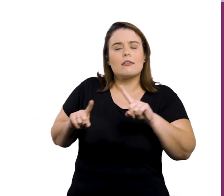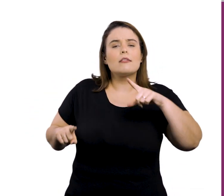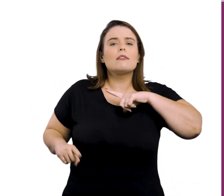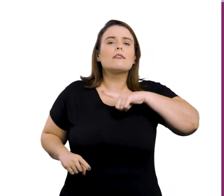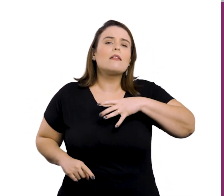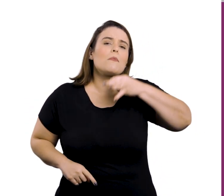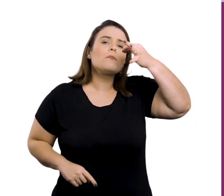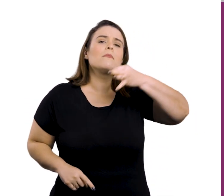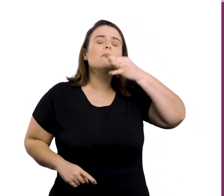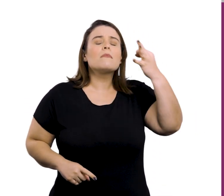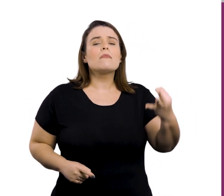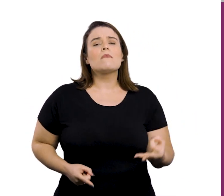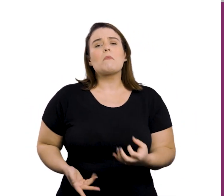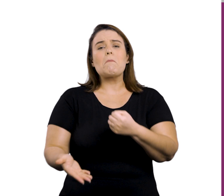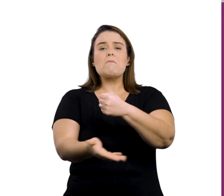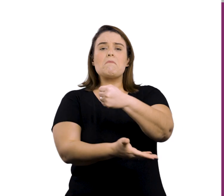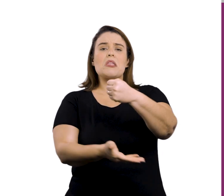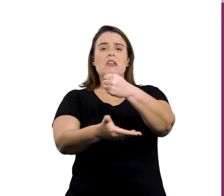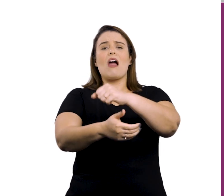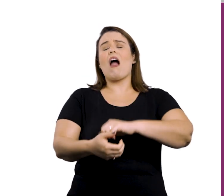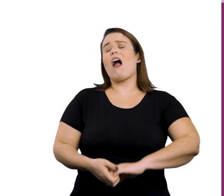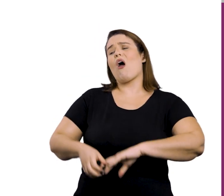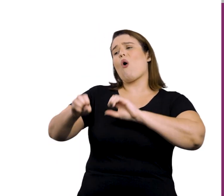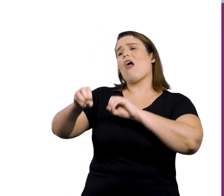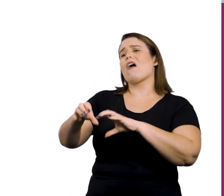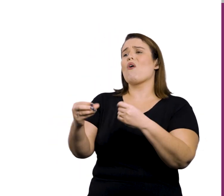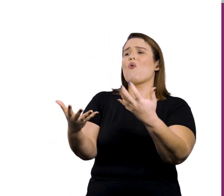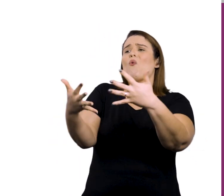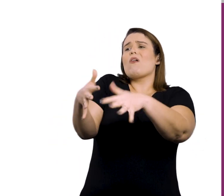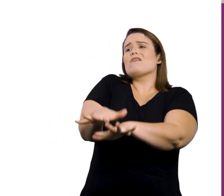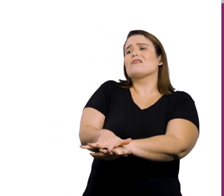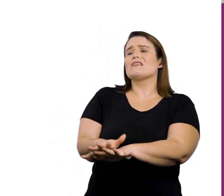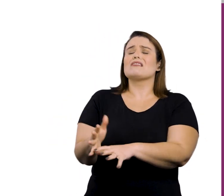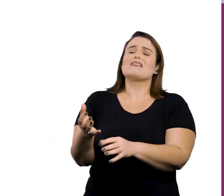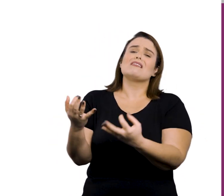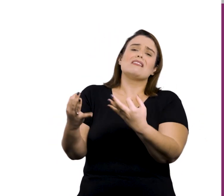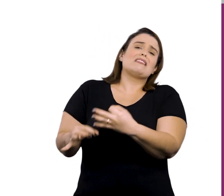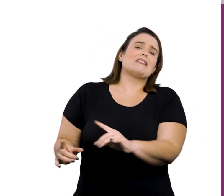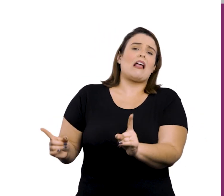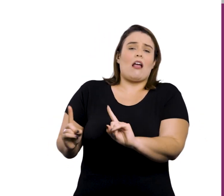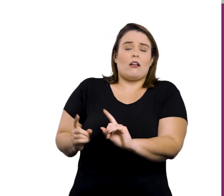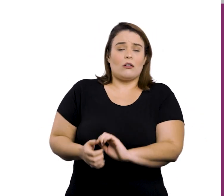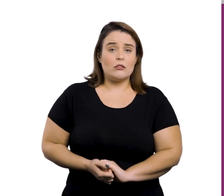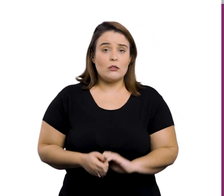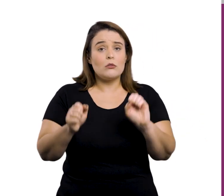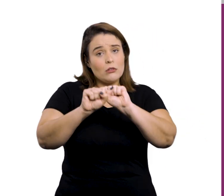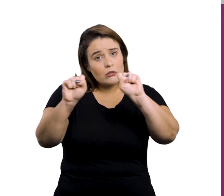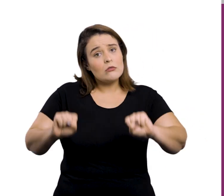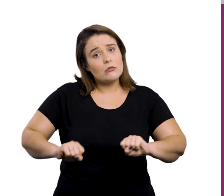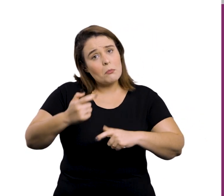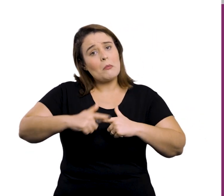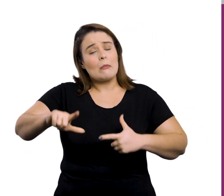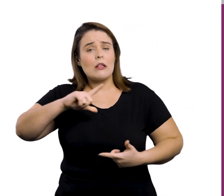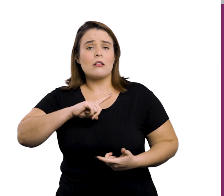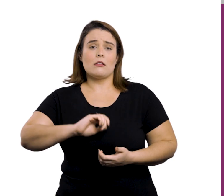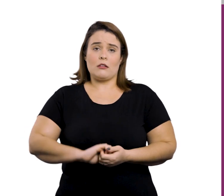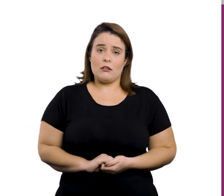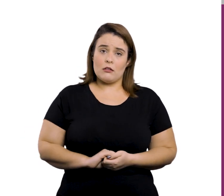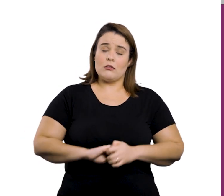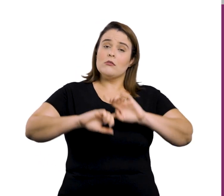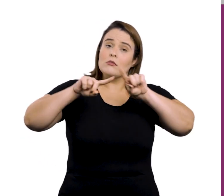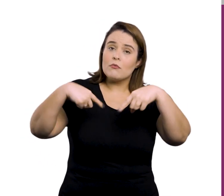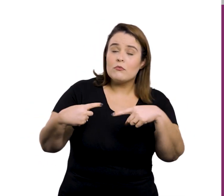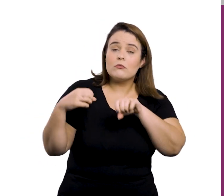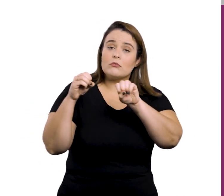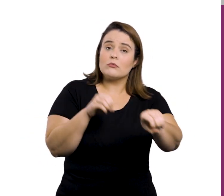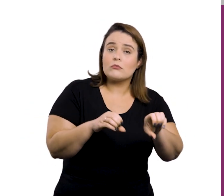argumento vazio de que a educação inclusiva não deu certo, já que os sistemas enfrentam problemas. O desafio